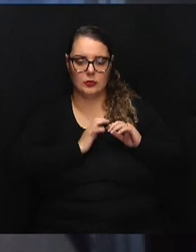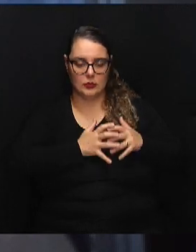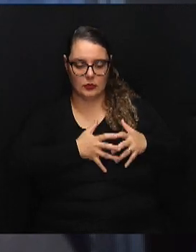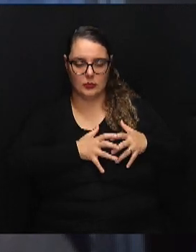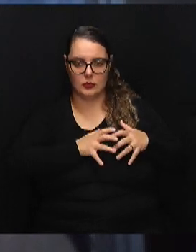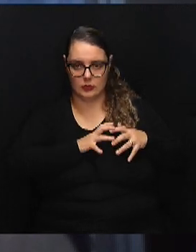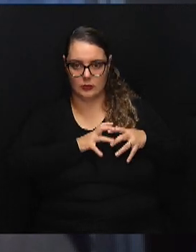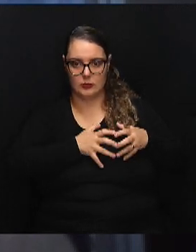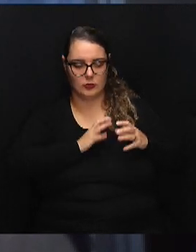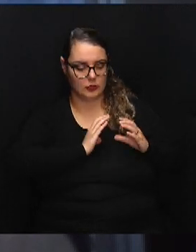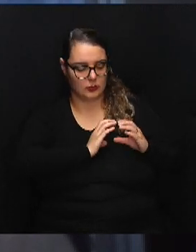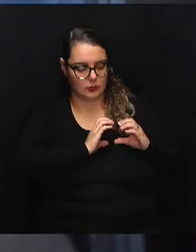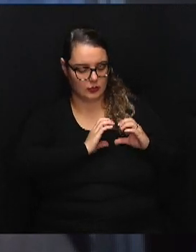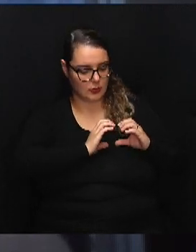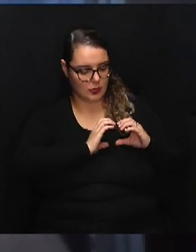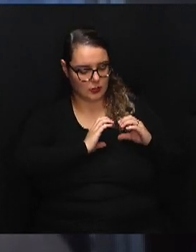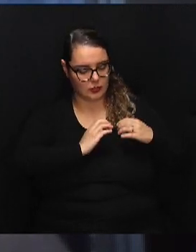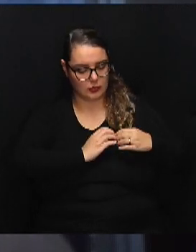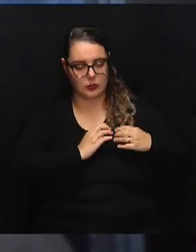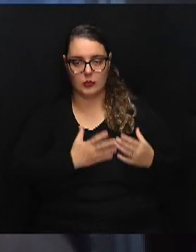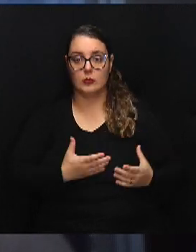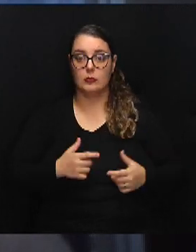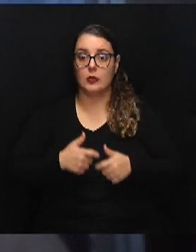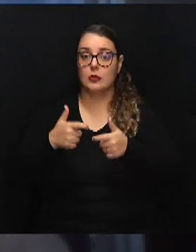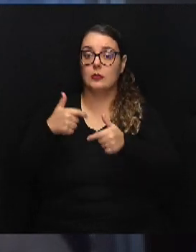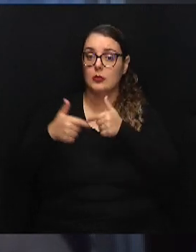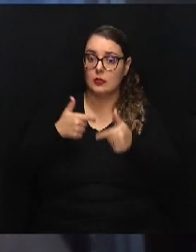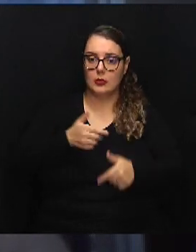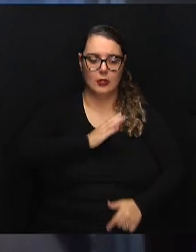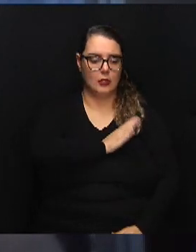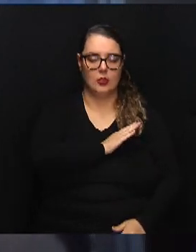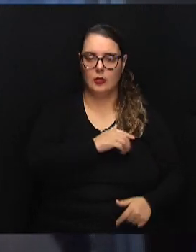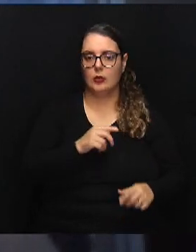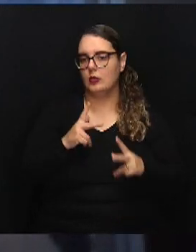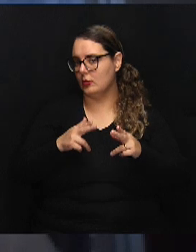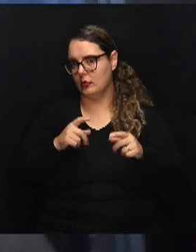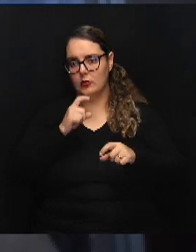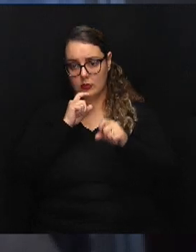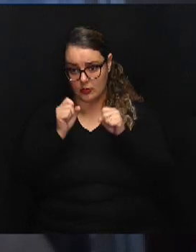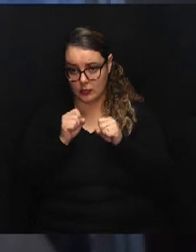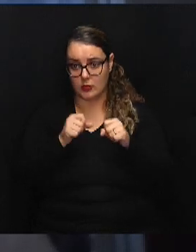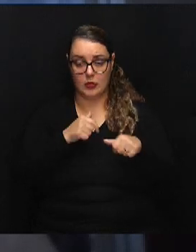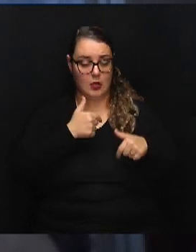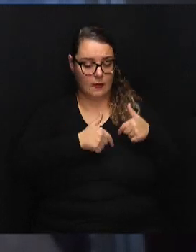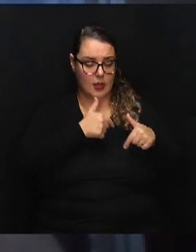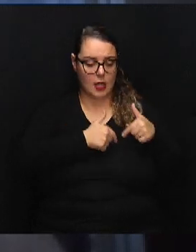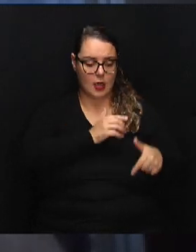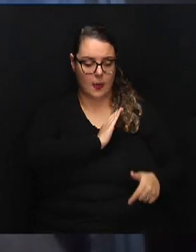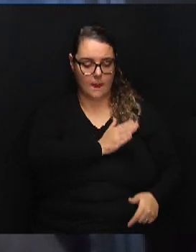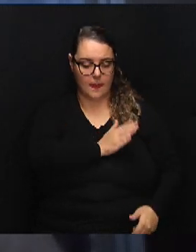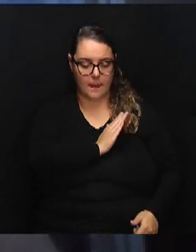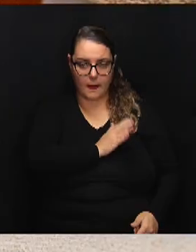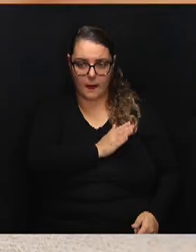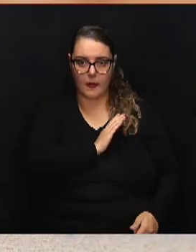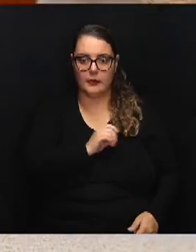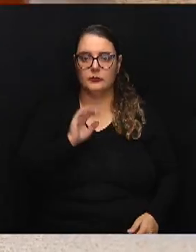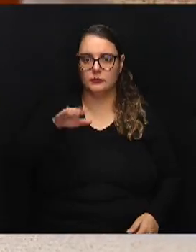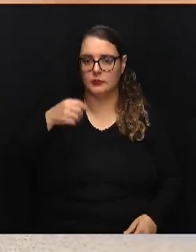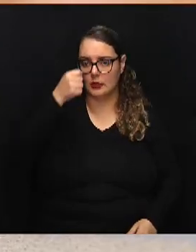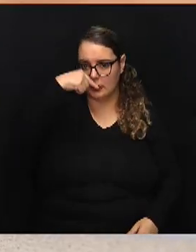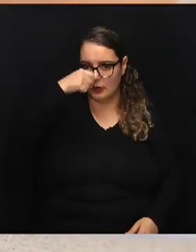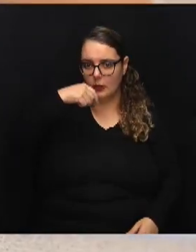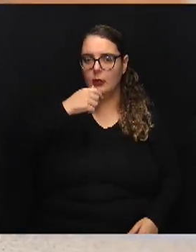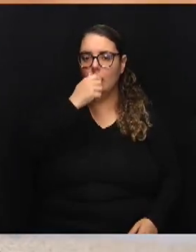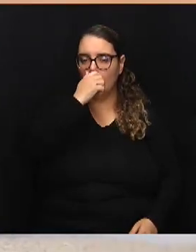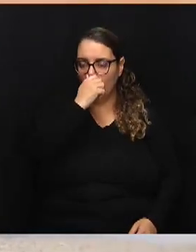cardíaco, mas também aumentar o trabalho do coração, assim como o frio, ele aumenta o trabalho, porque a gente está resfriado, a gente está,